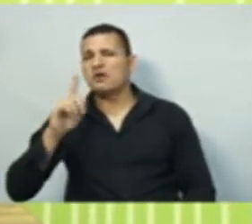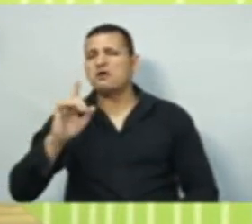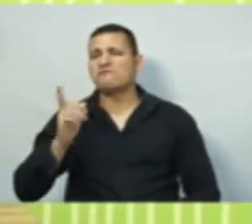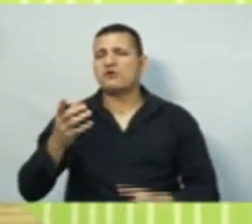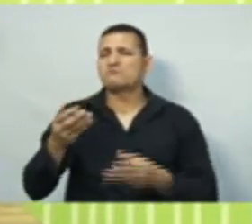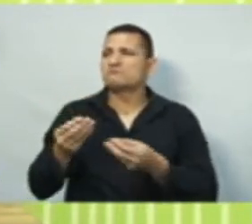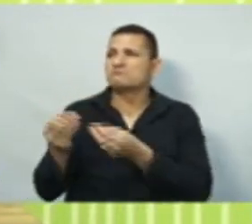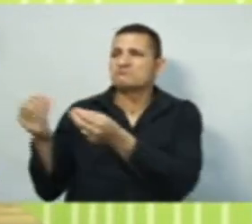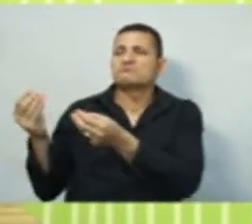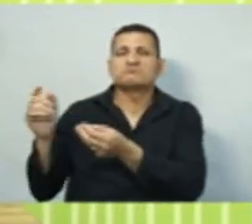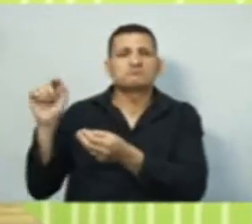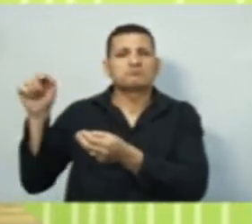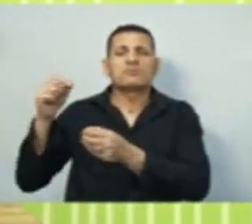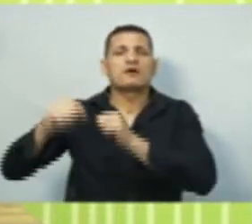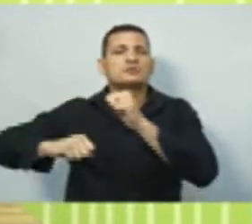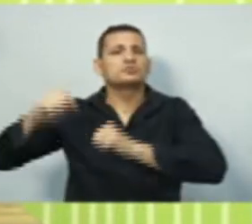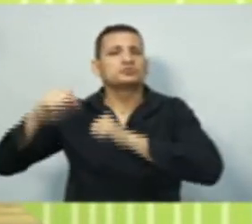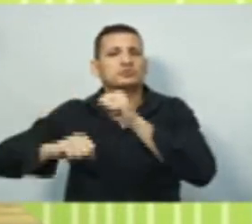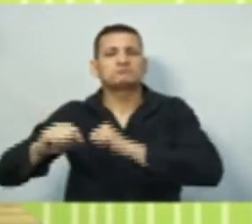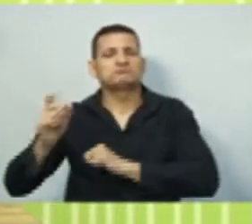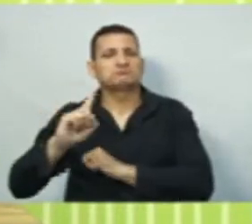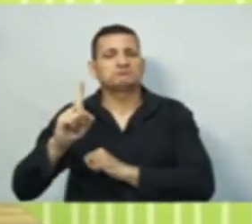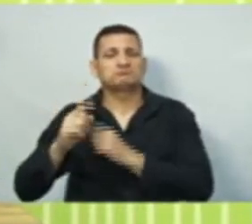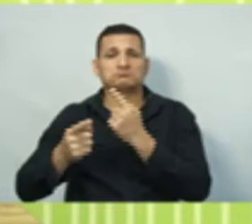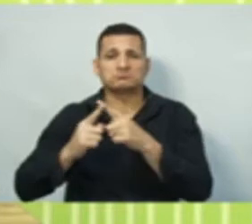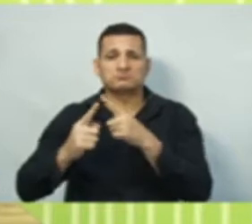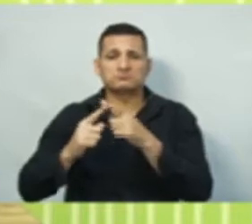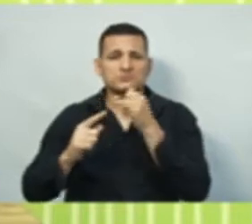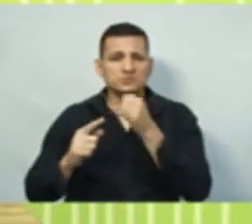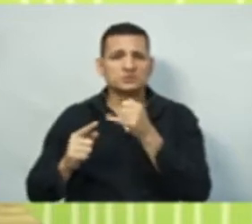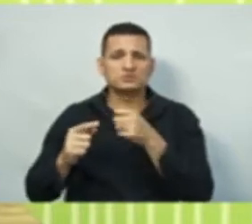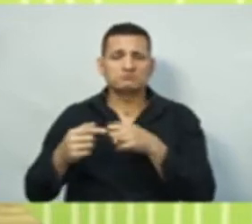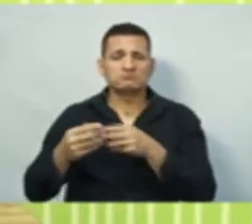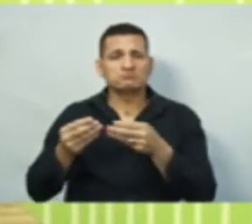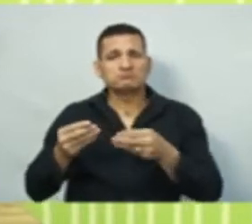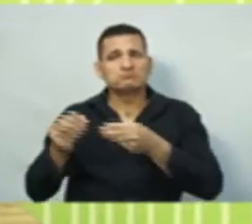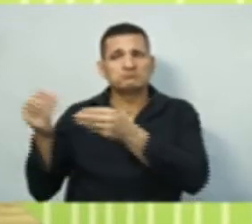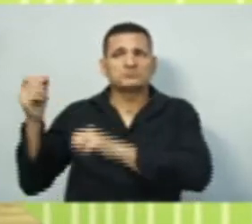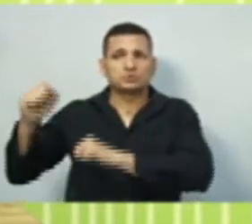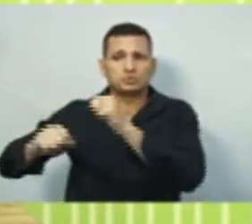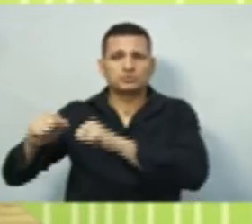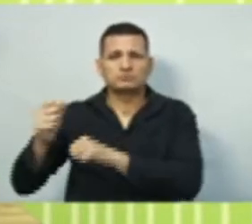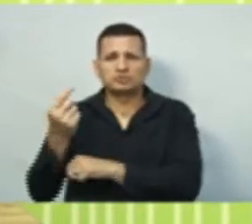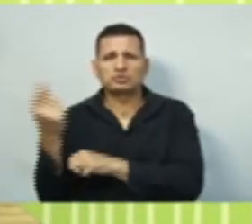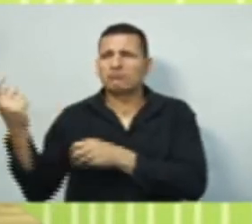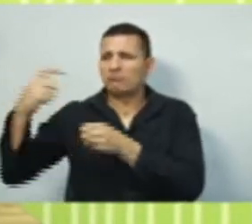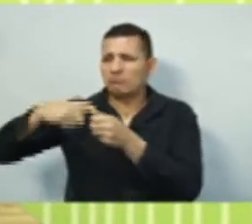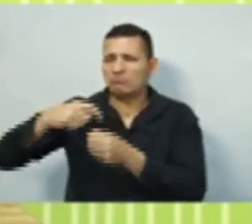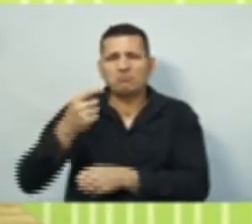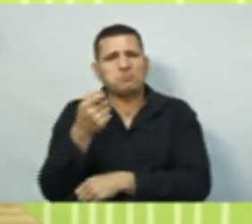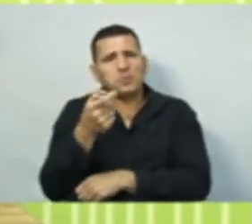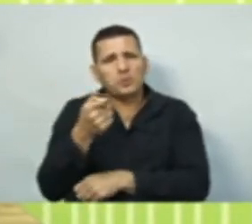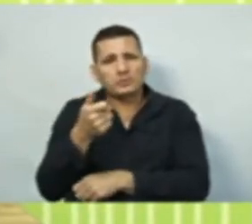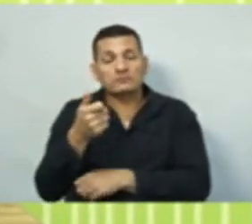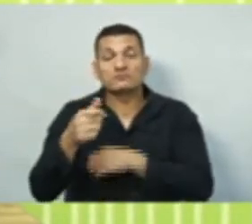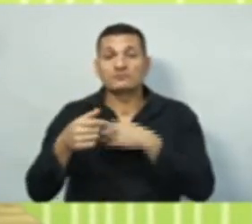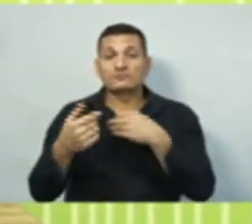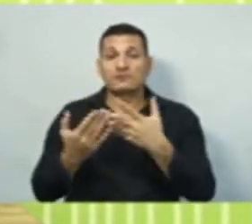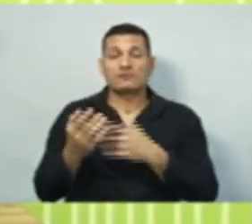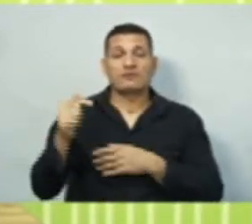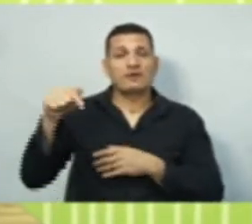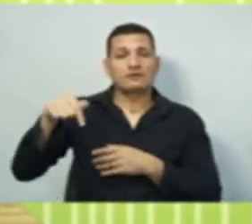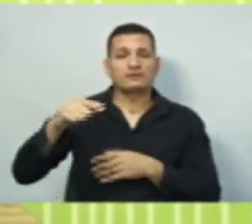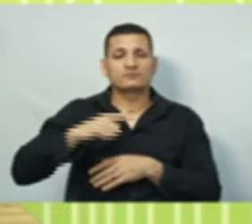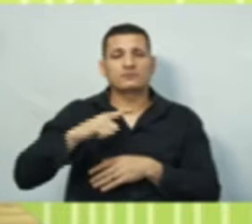se passasse para o laticínio, seria pouco o retorno. Então, nós vamos ter aqui